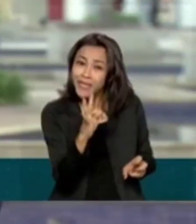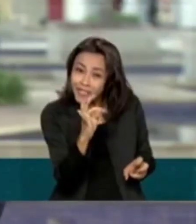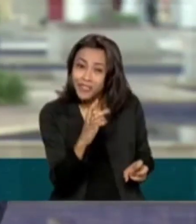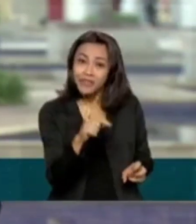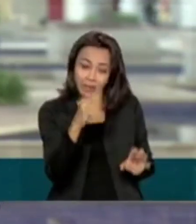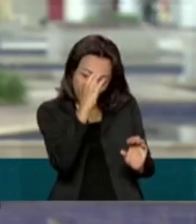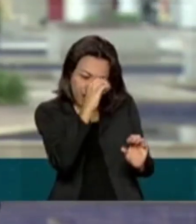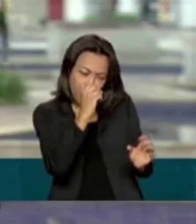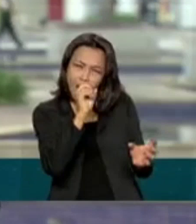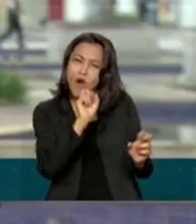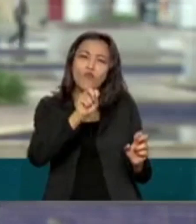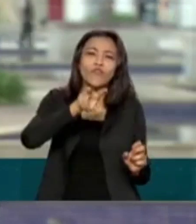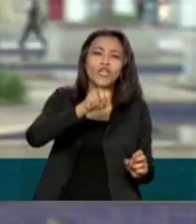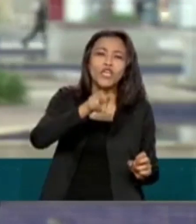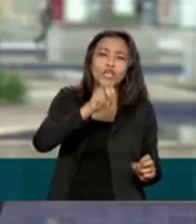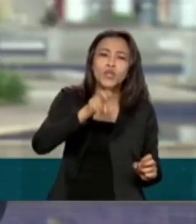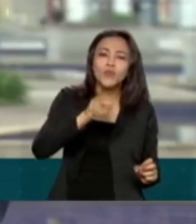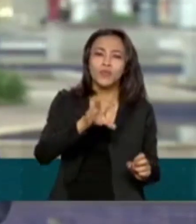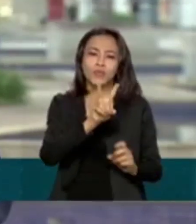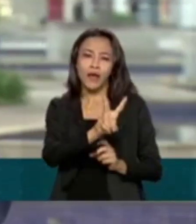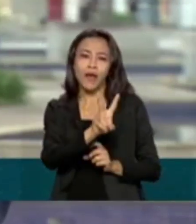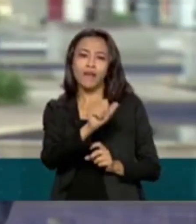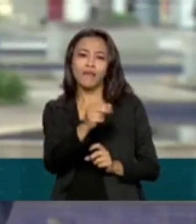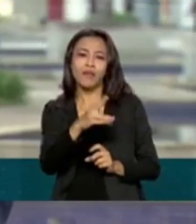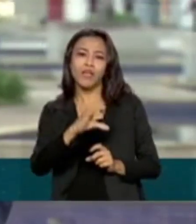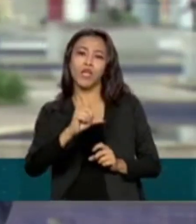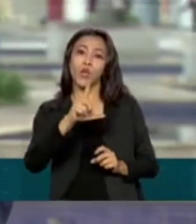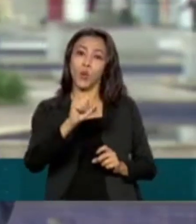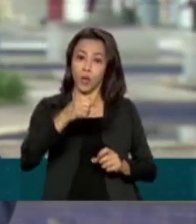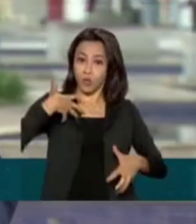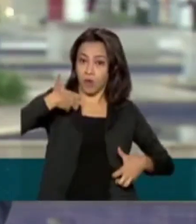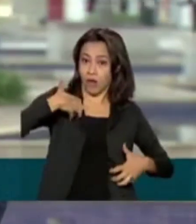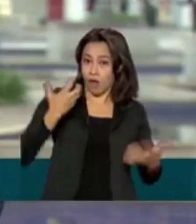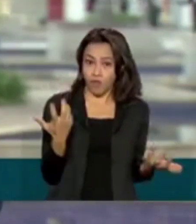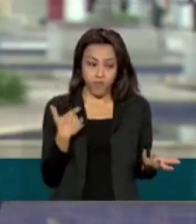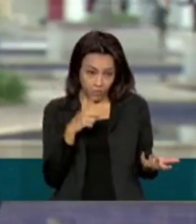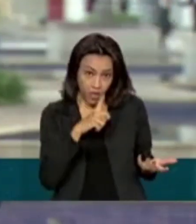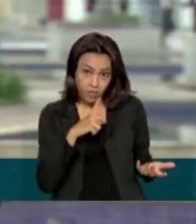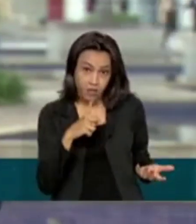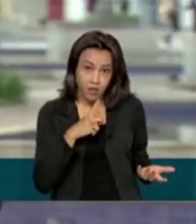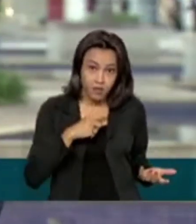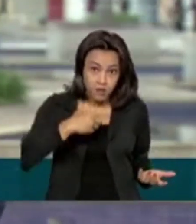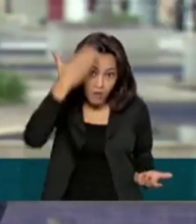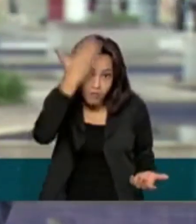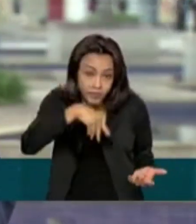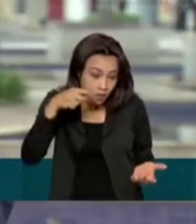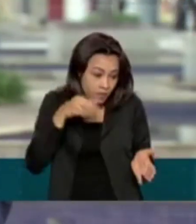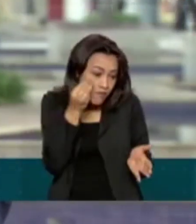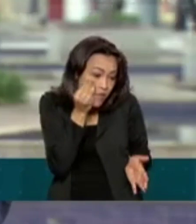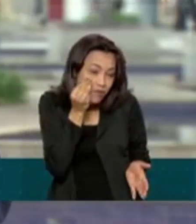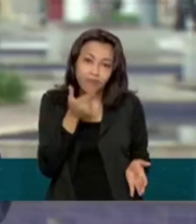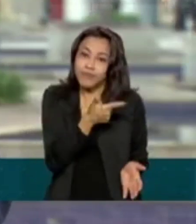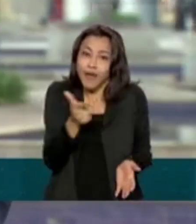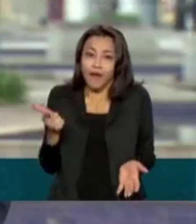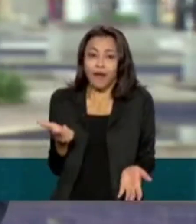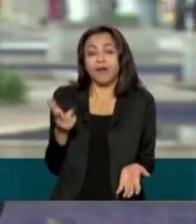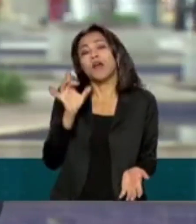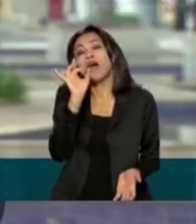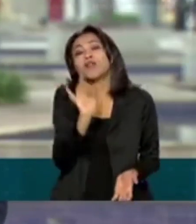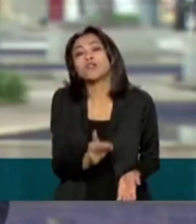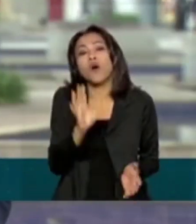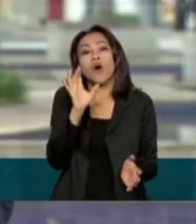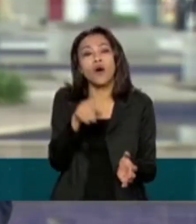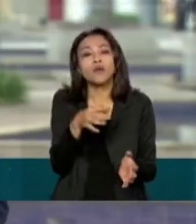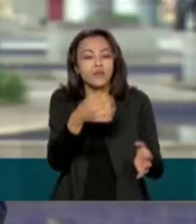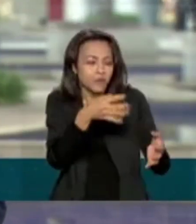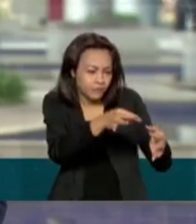detecção do vírus da varíola dos macacos, a chamada Monkeypox. Atualmente, o diagnóstico pode ser feito por meio de ensaios